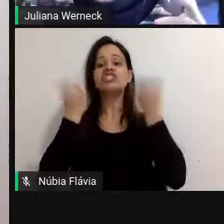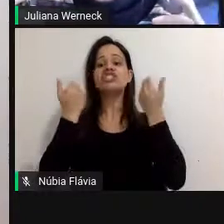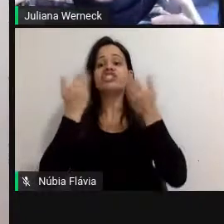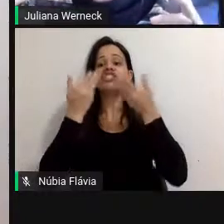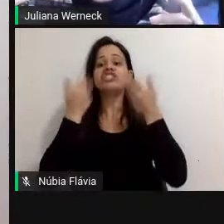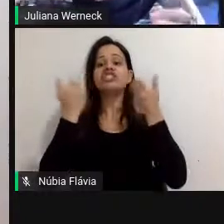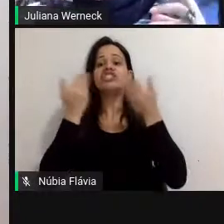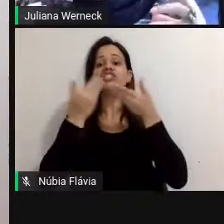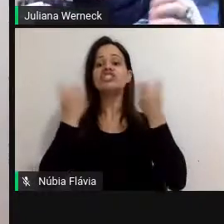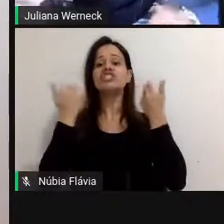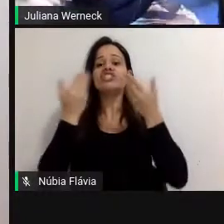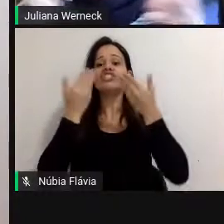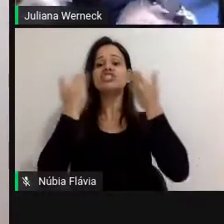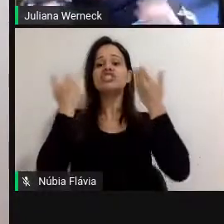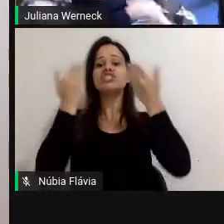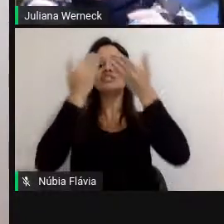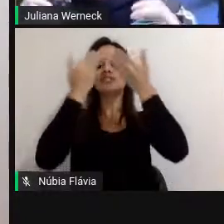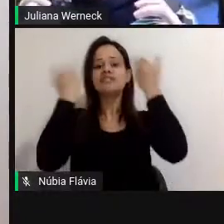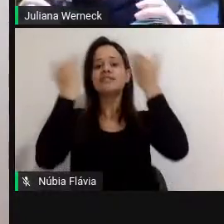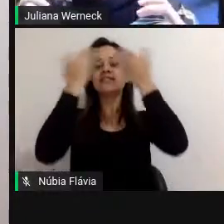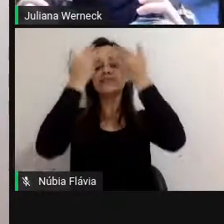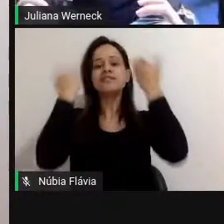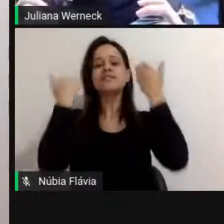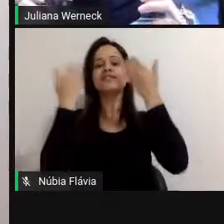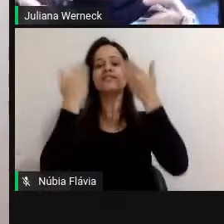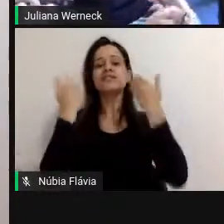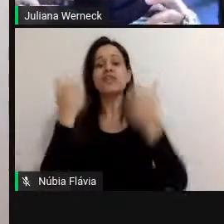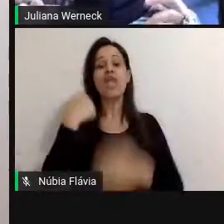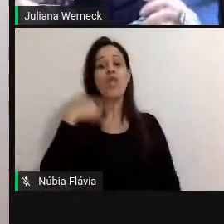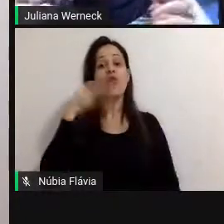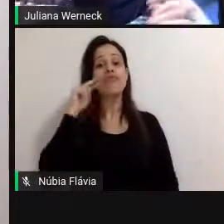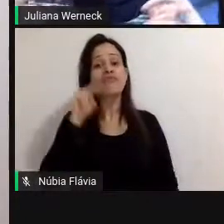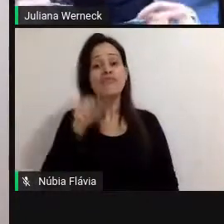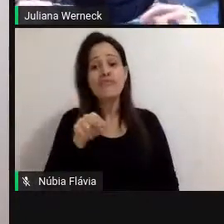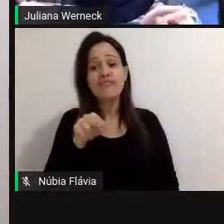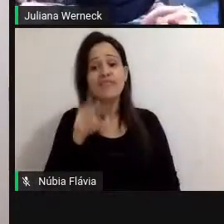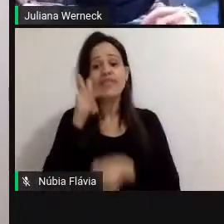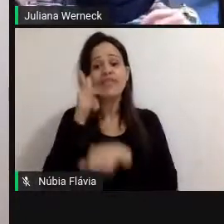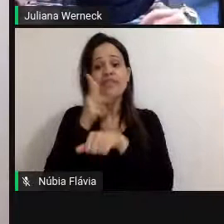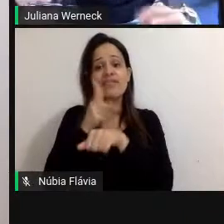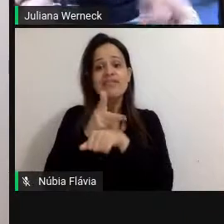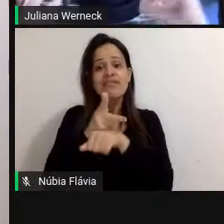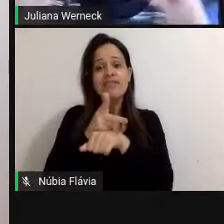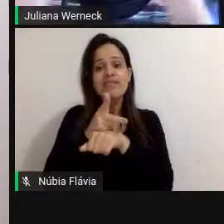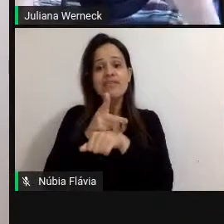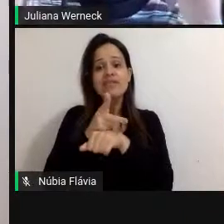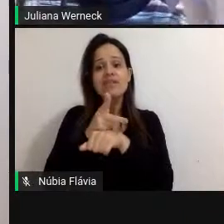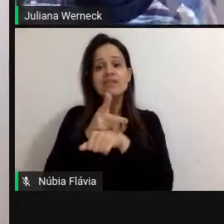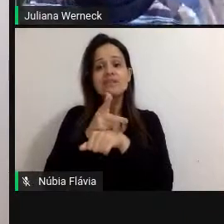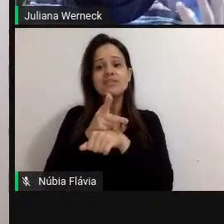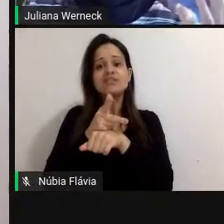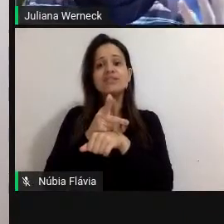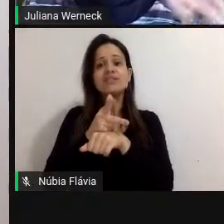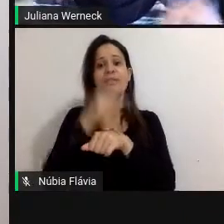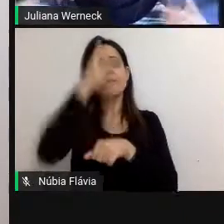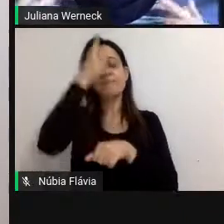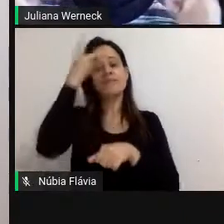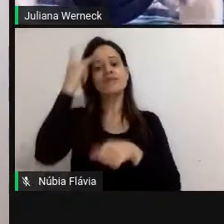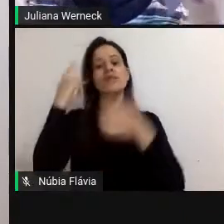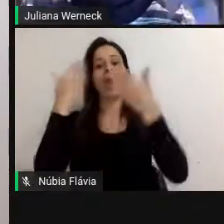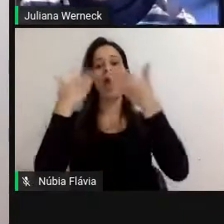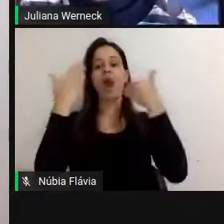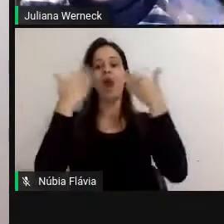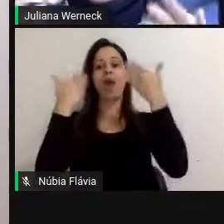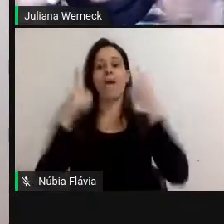da maquiagem. E enquanto eu via aquele vídeo, eu via não alguém se produzindo, mas alguém